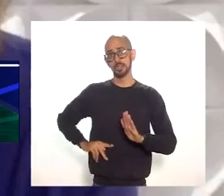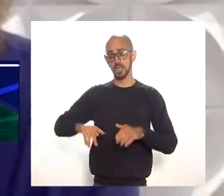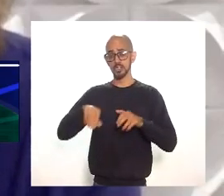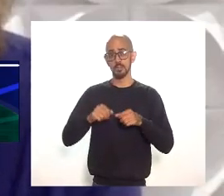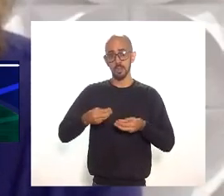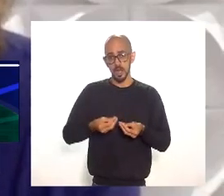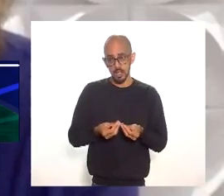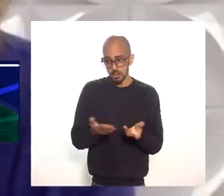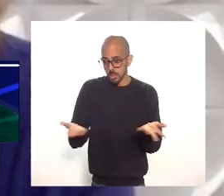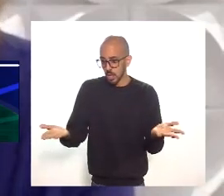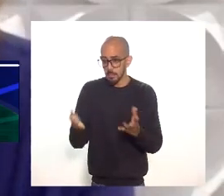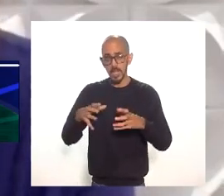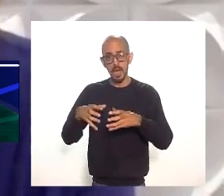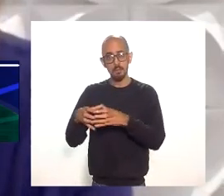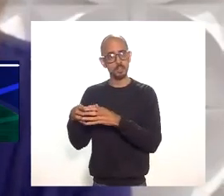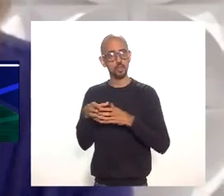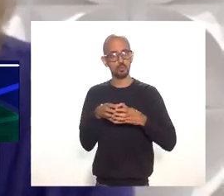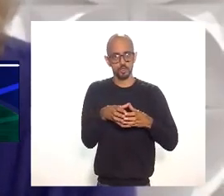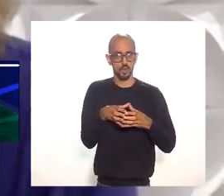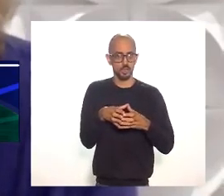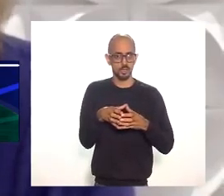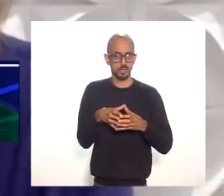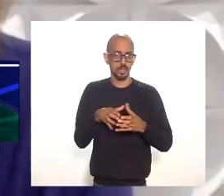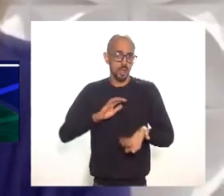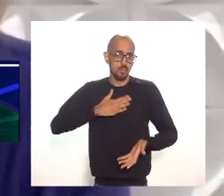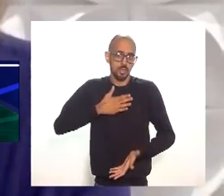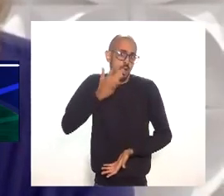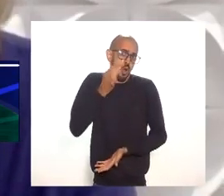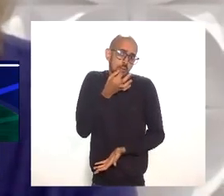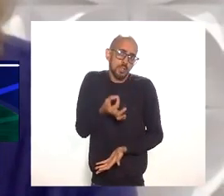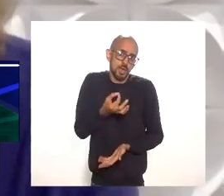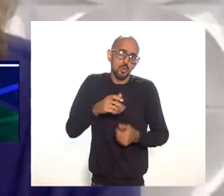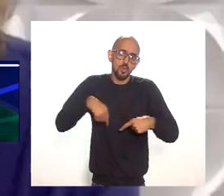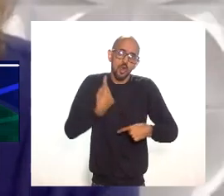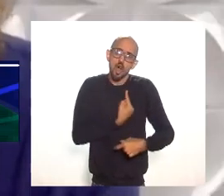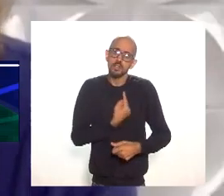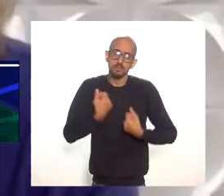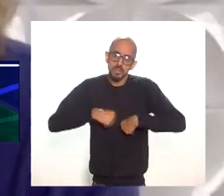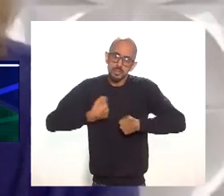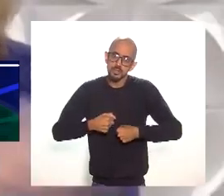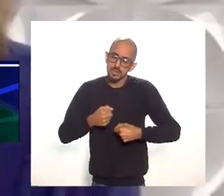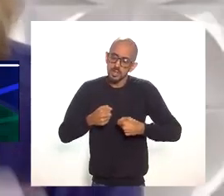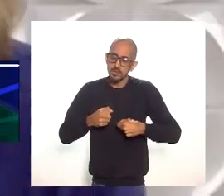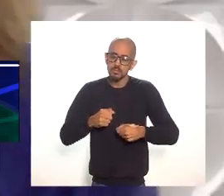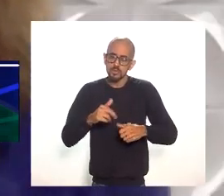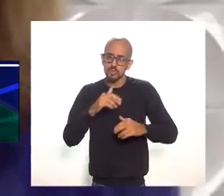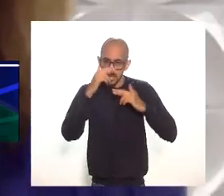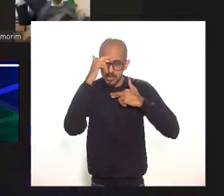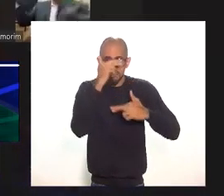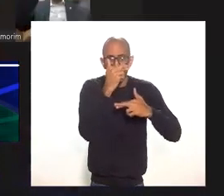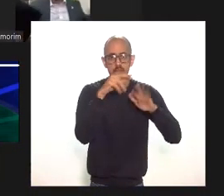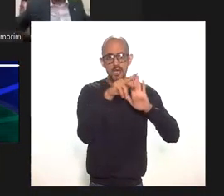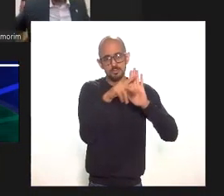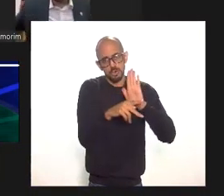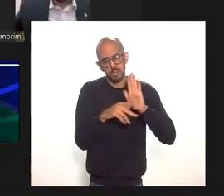para as comissões, né? E eu acho que a gente tem que zelar por esse protocolo. Só isso. Obrigada.